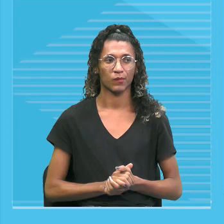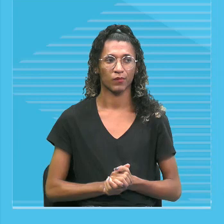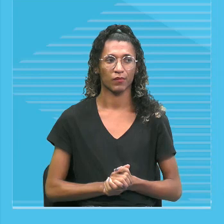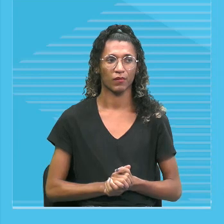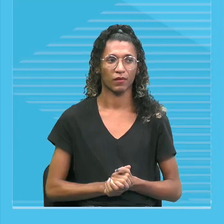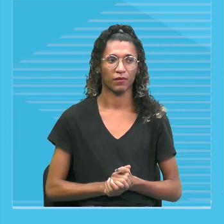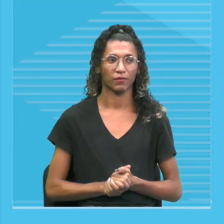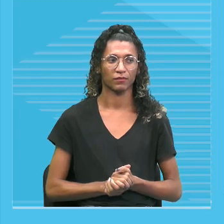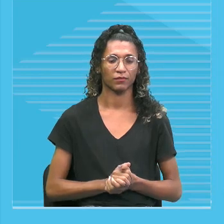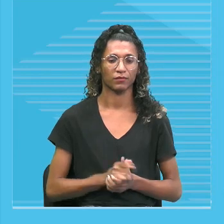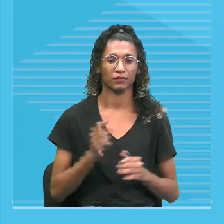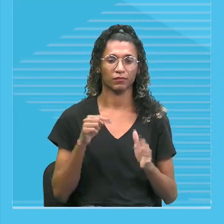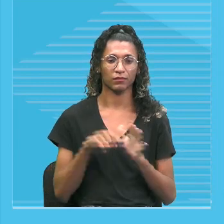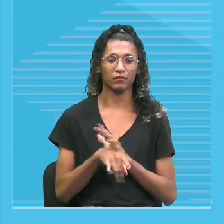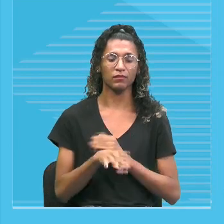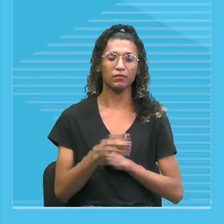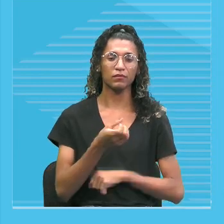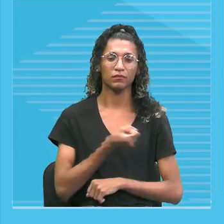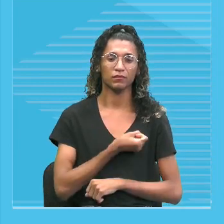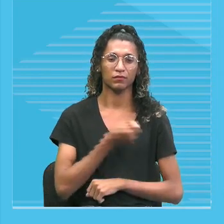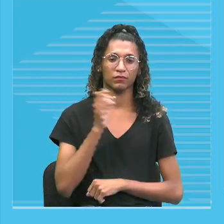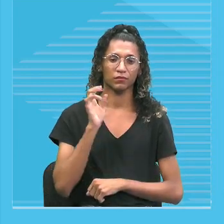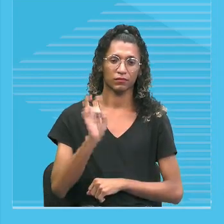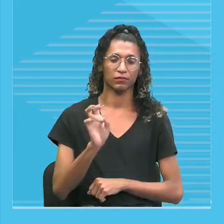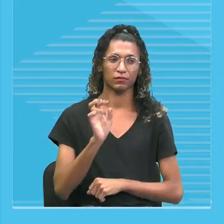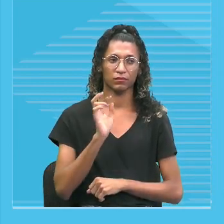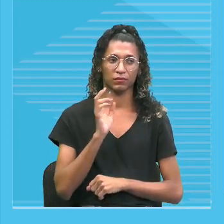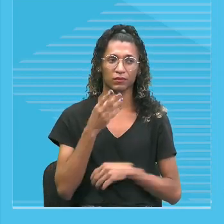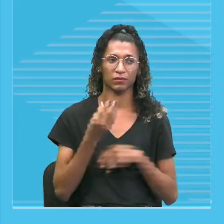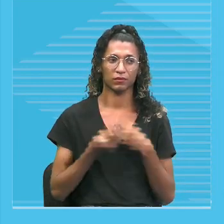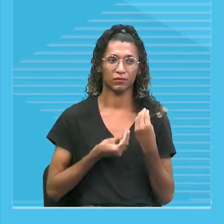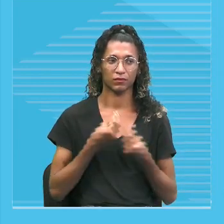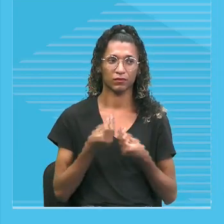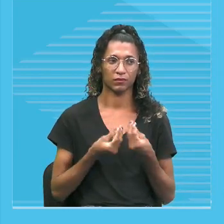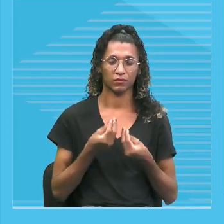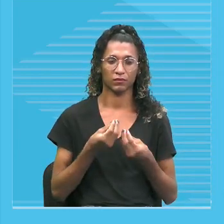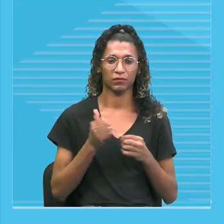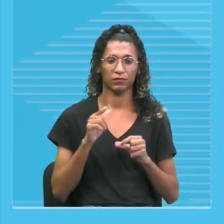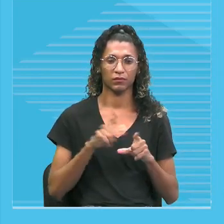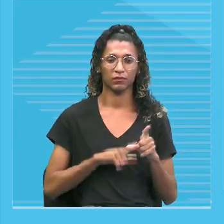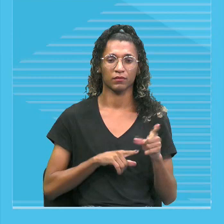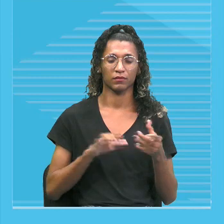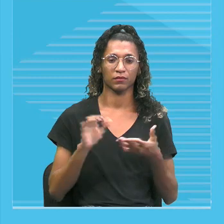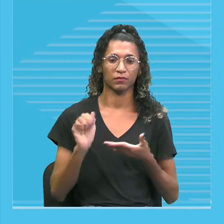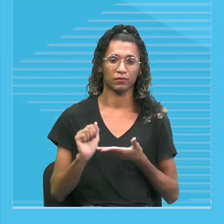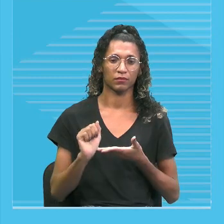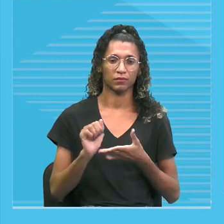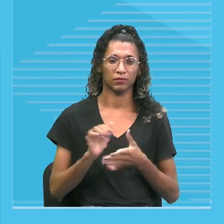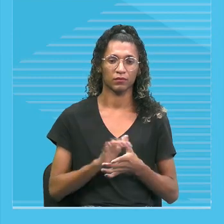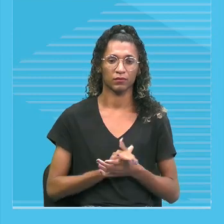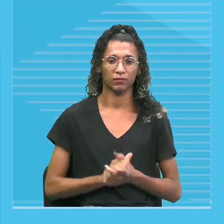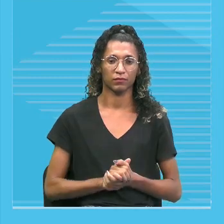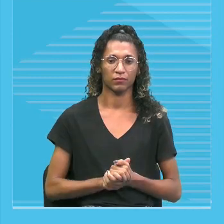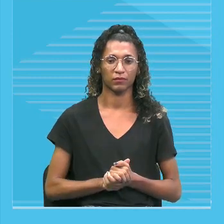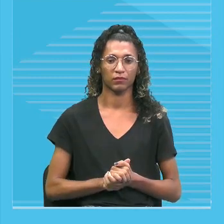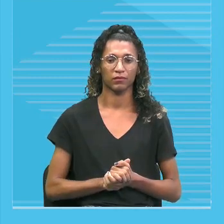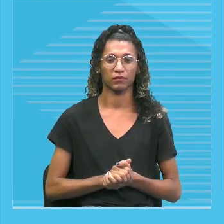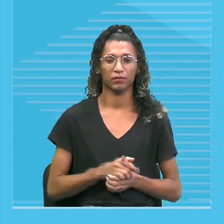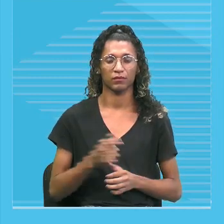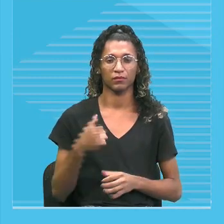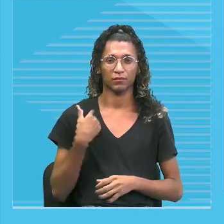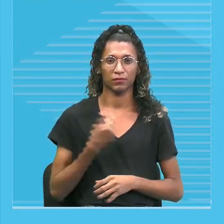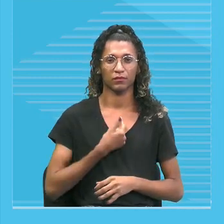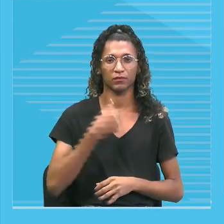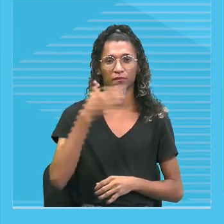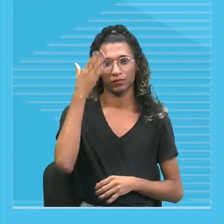a quinta questão Responde ela a letra A aí você sabe que tal quer